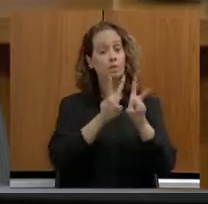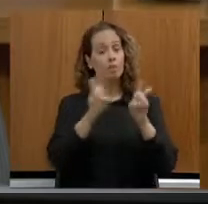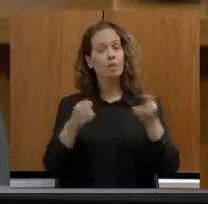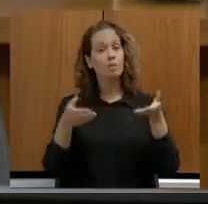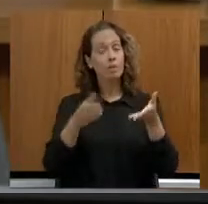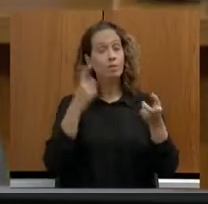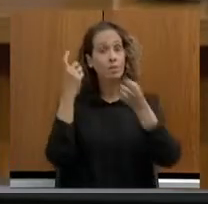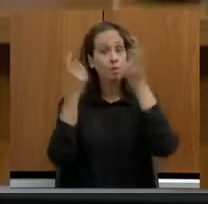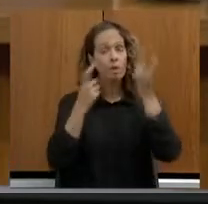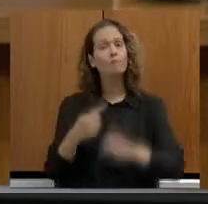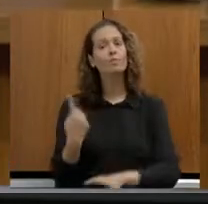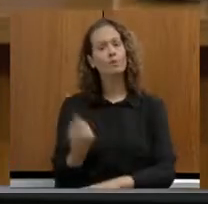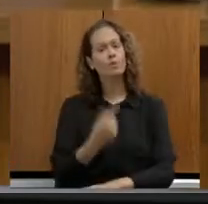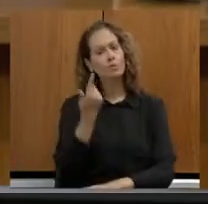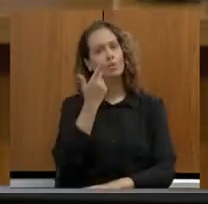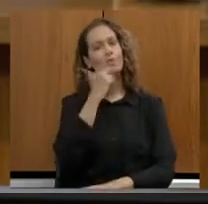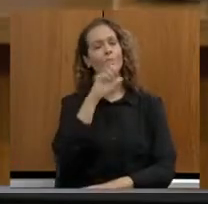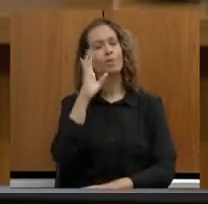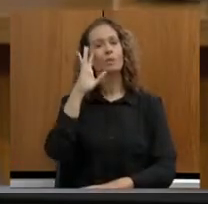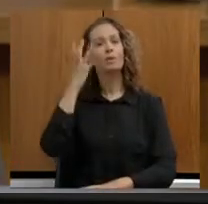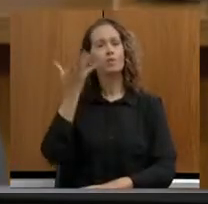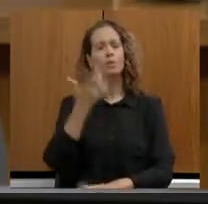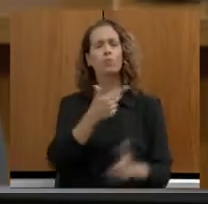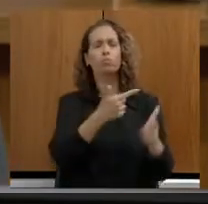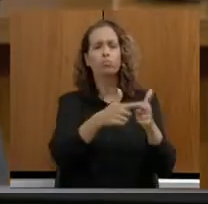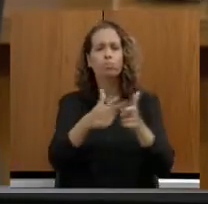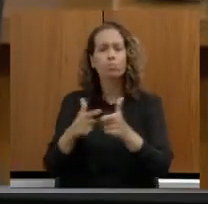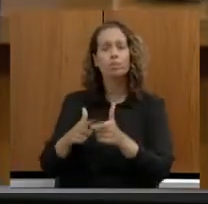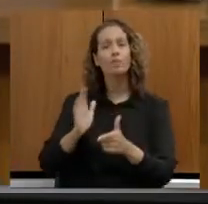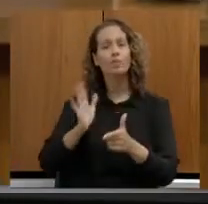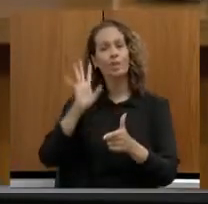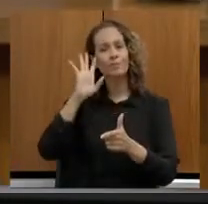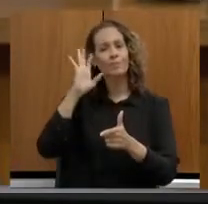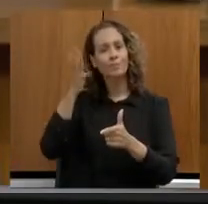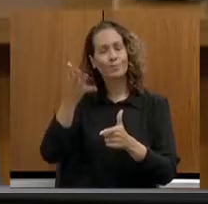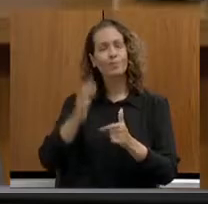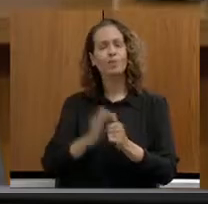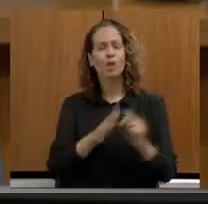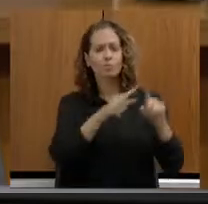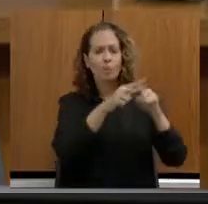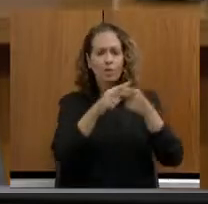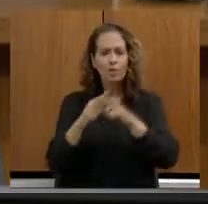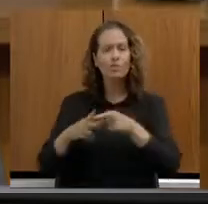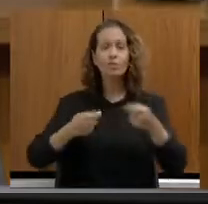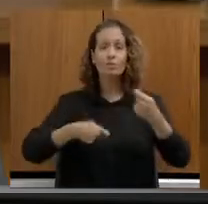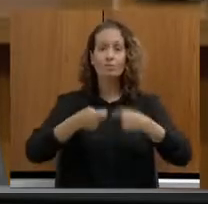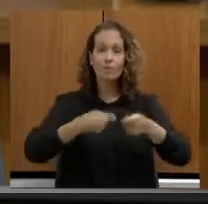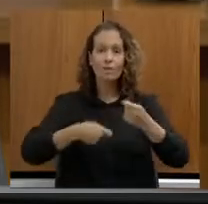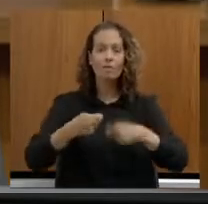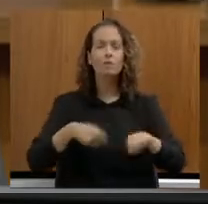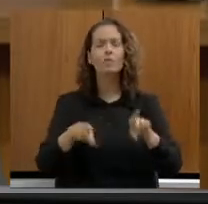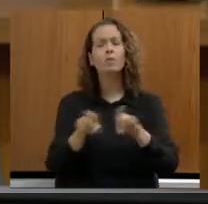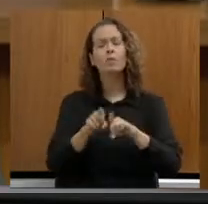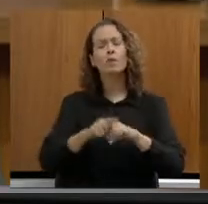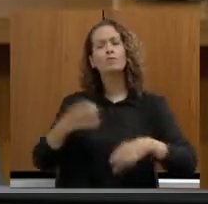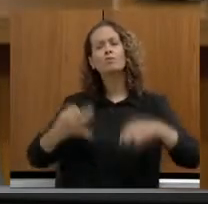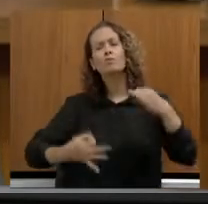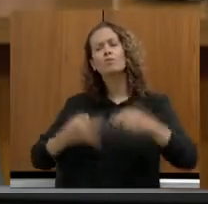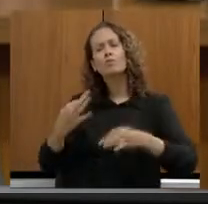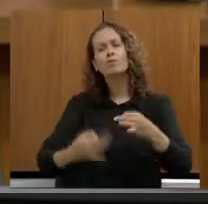e nós conseguimos olhar Todas aquelas pendências fazer ajustes necessários administrativos e restrições jurídicas